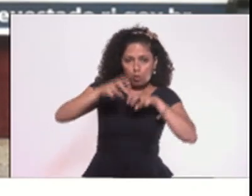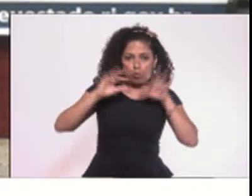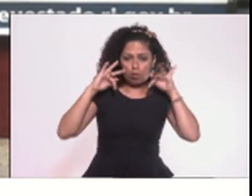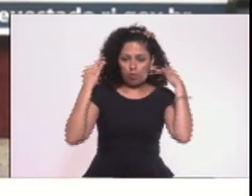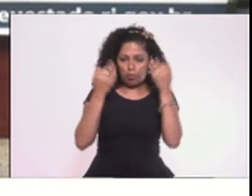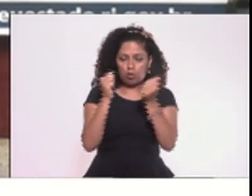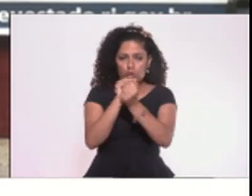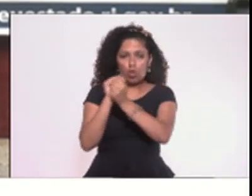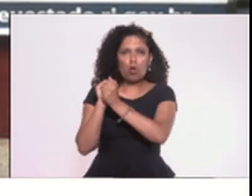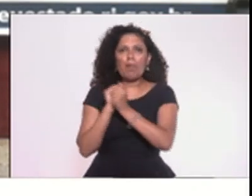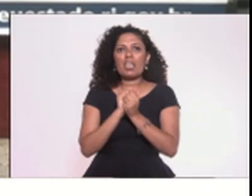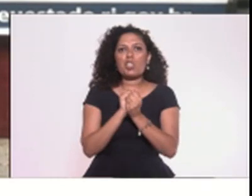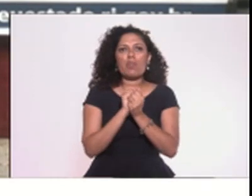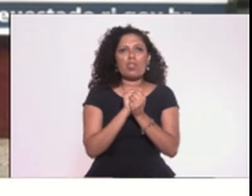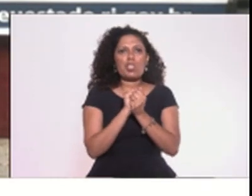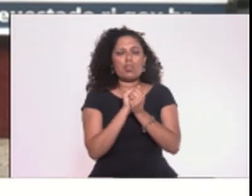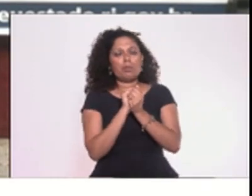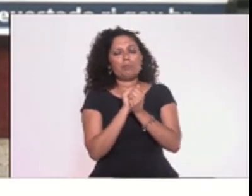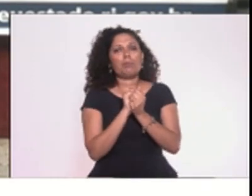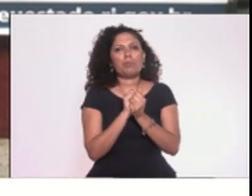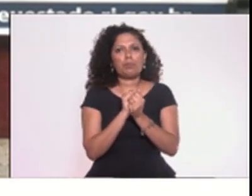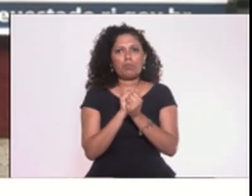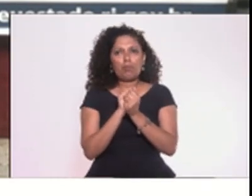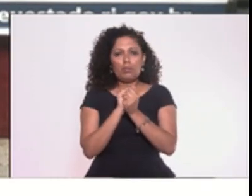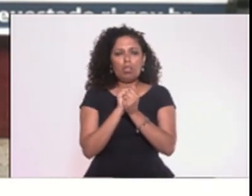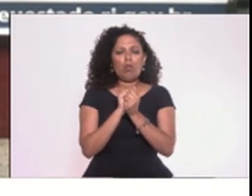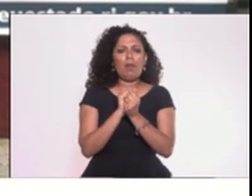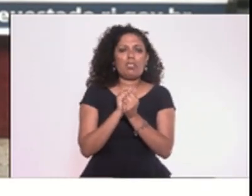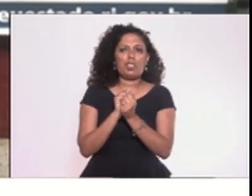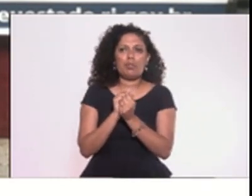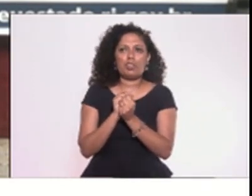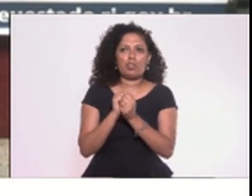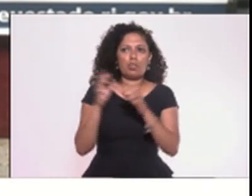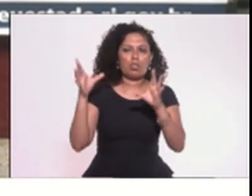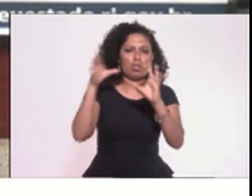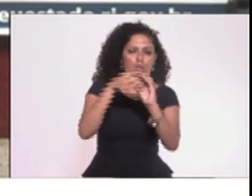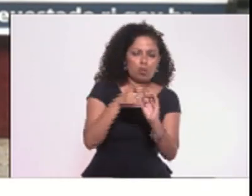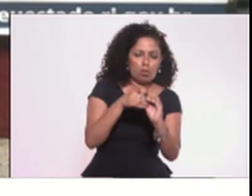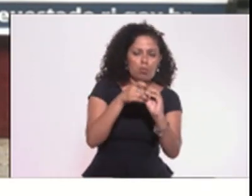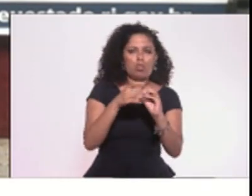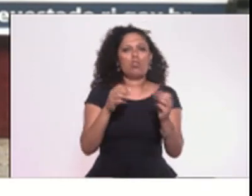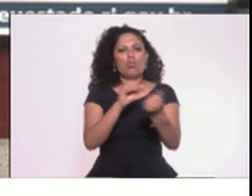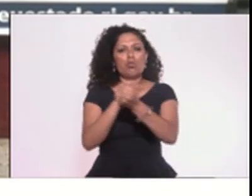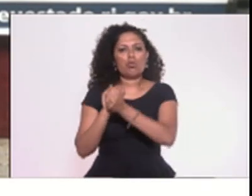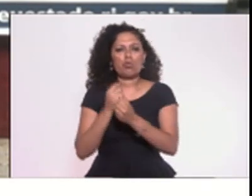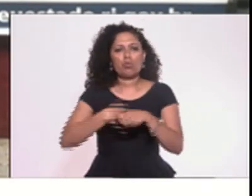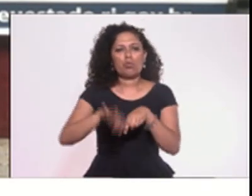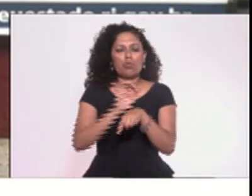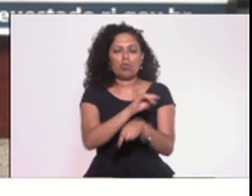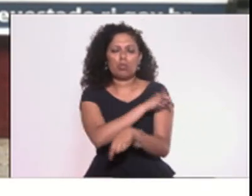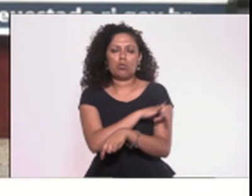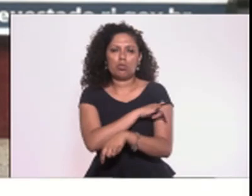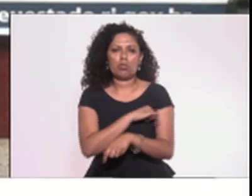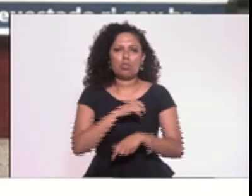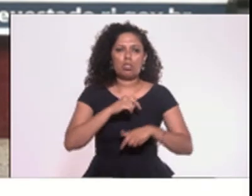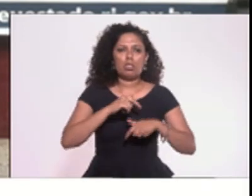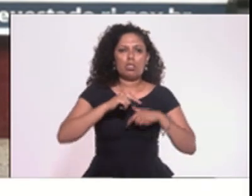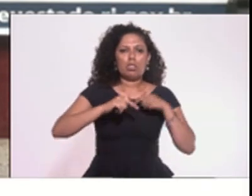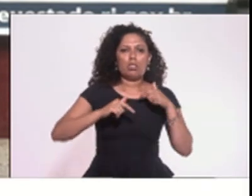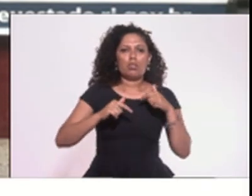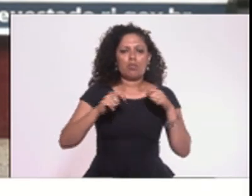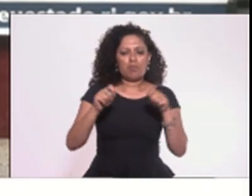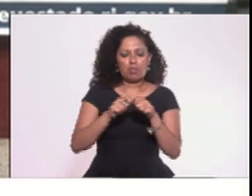cooperativismo. E isso também é uma outra oportunidade para o Estado do Rio, a gente trabalhar as cooperativas e de uma maneira